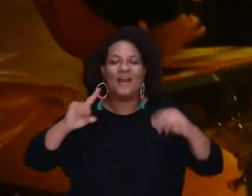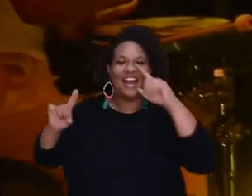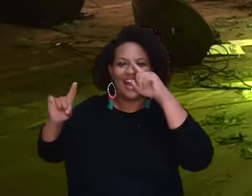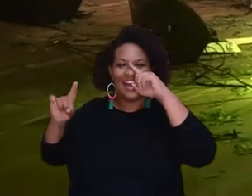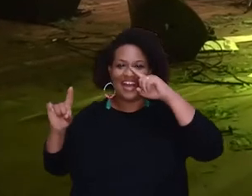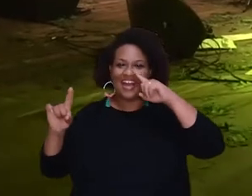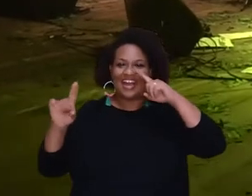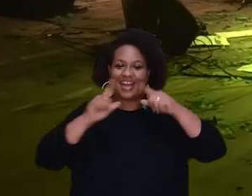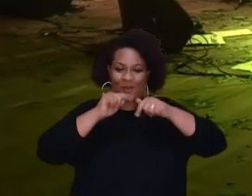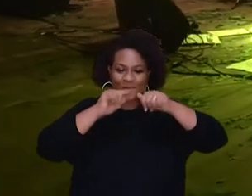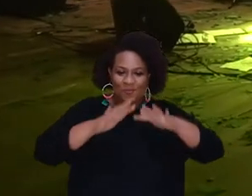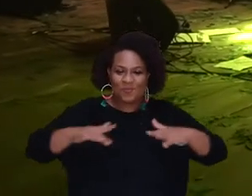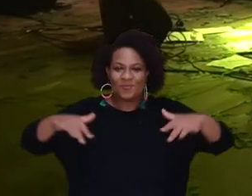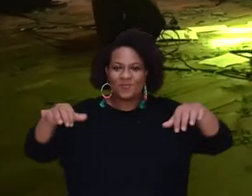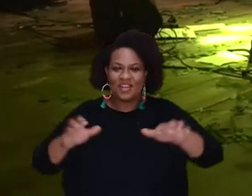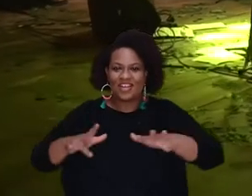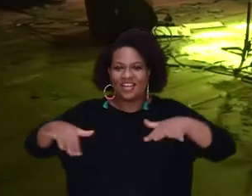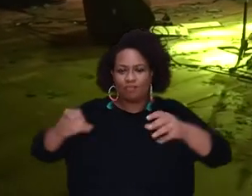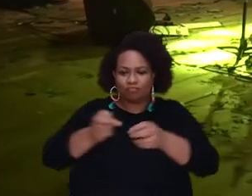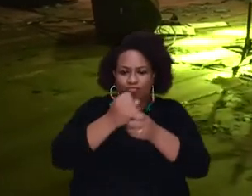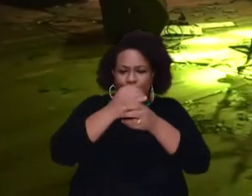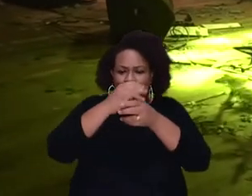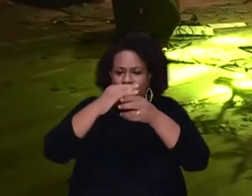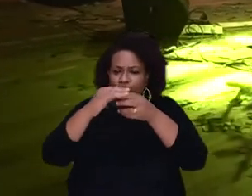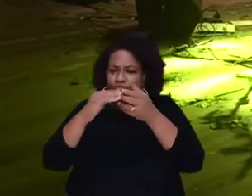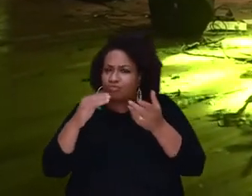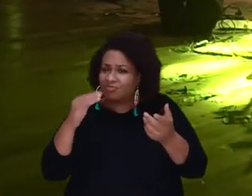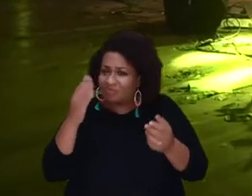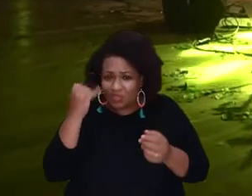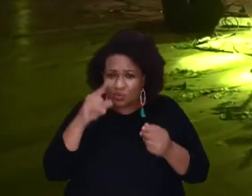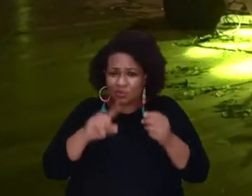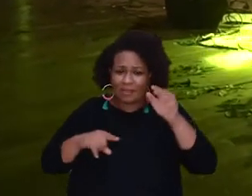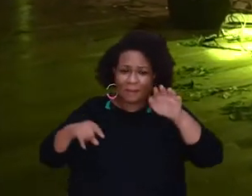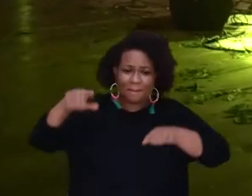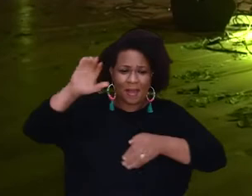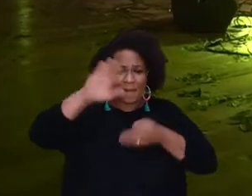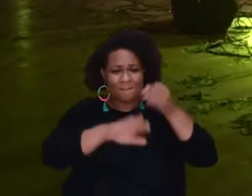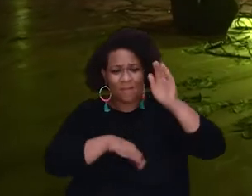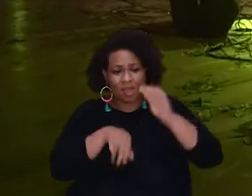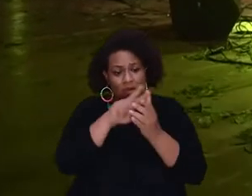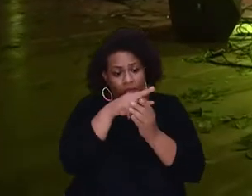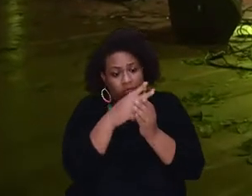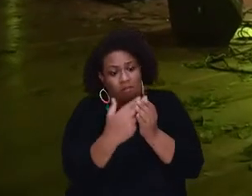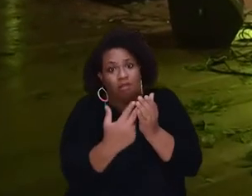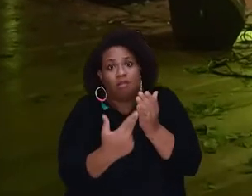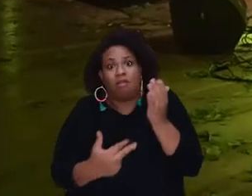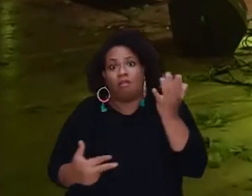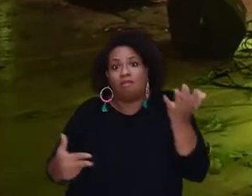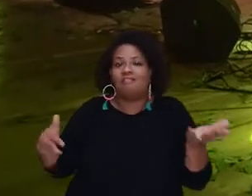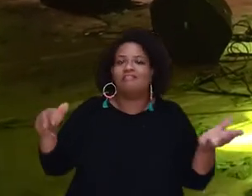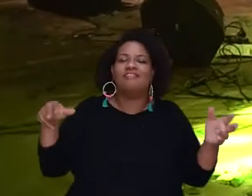amarela. Brisa que vem do mar, enche meu copo de espuma, triste de quem não sabe de nada